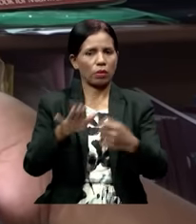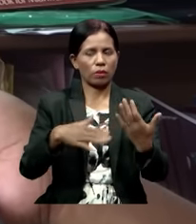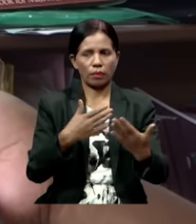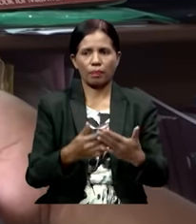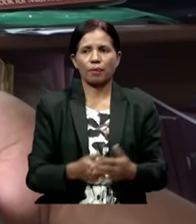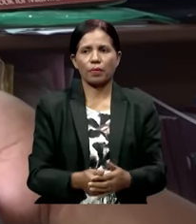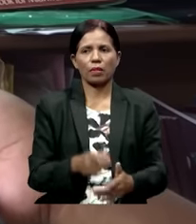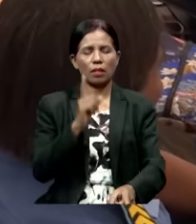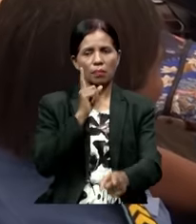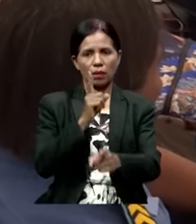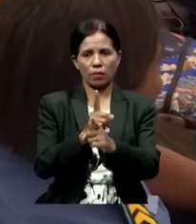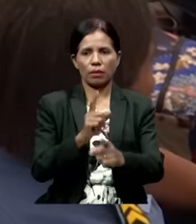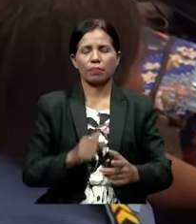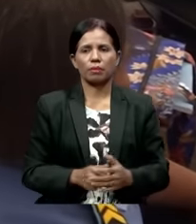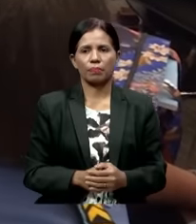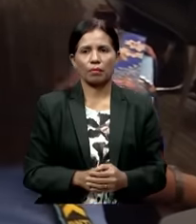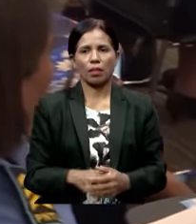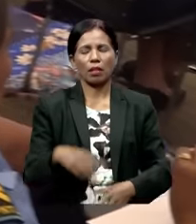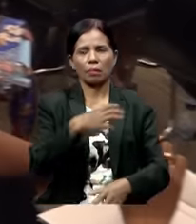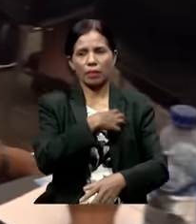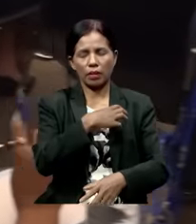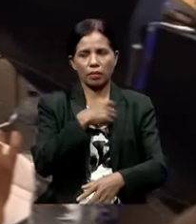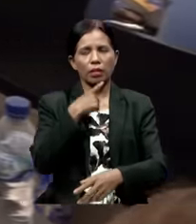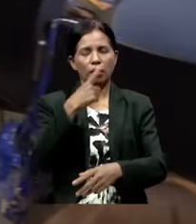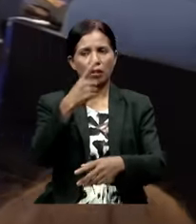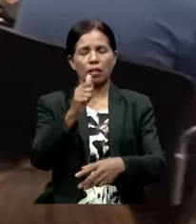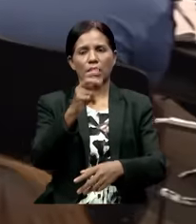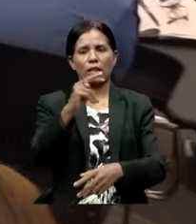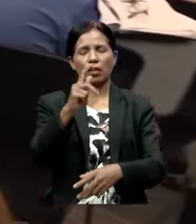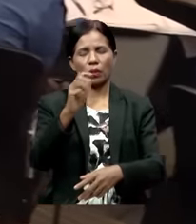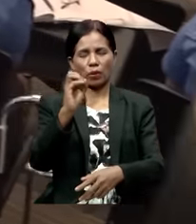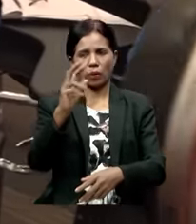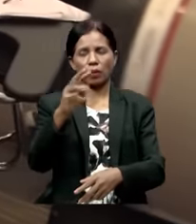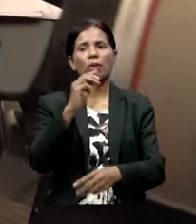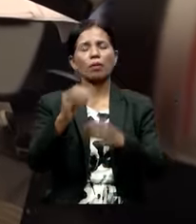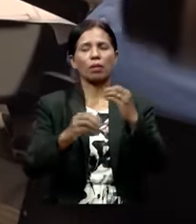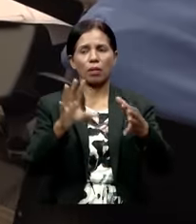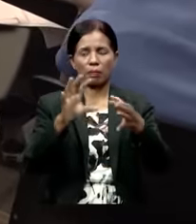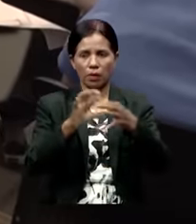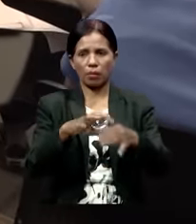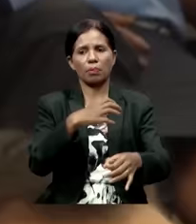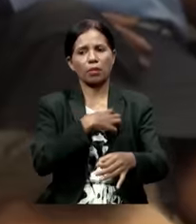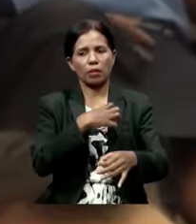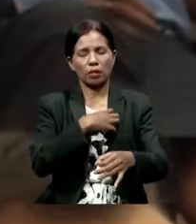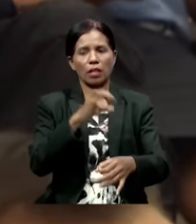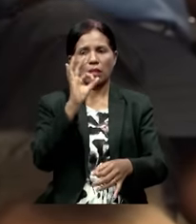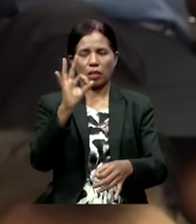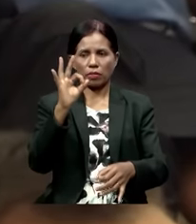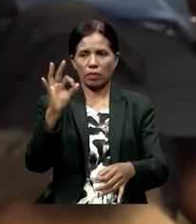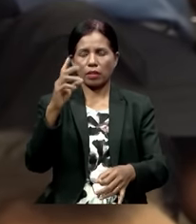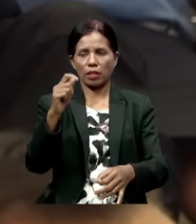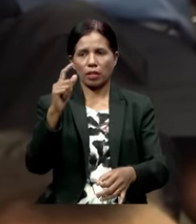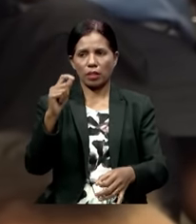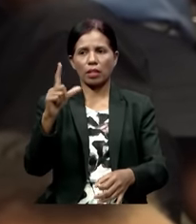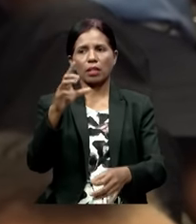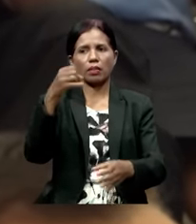Ainda não é mais justo. Porta-voz PNTL, superintendente Antônio da Luz Ateten, conaba membro PNTL no FFDTL, balo